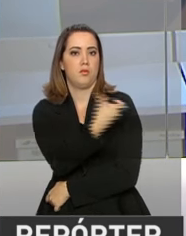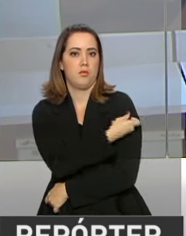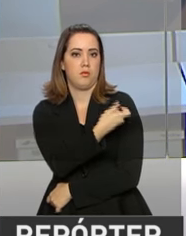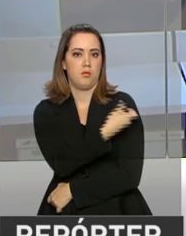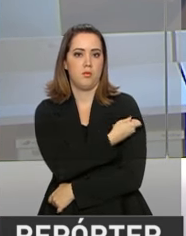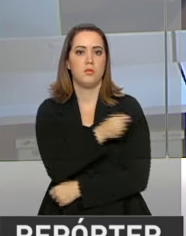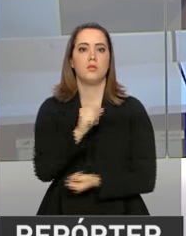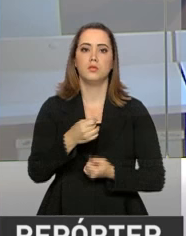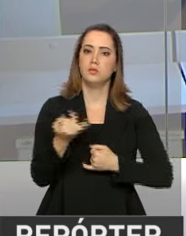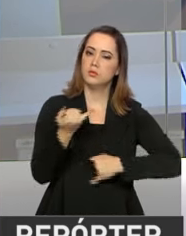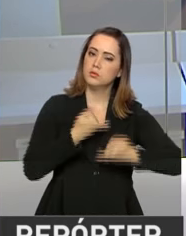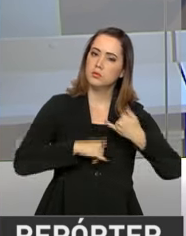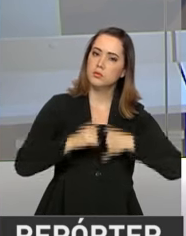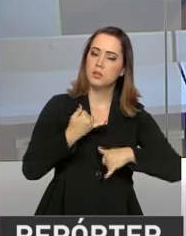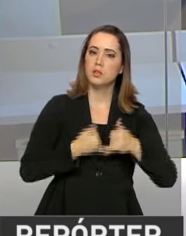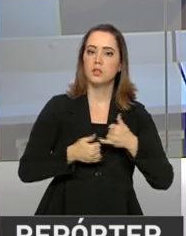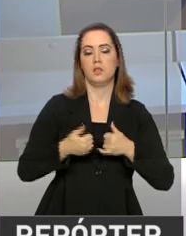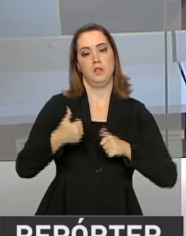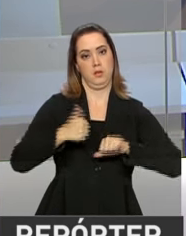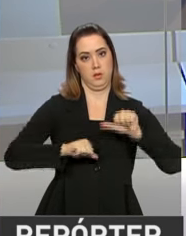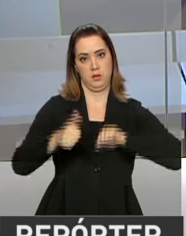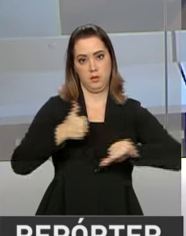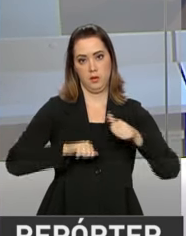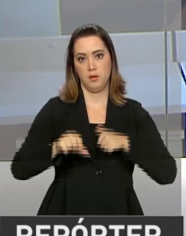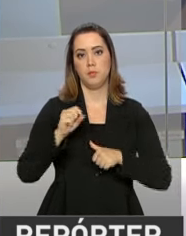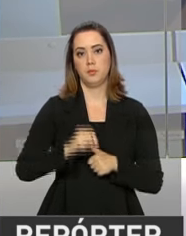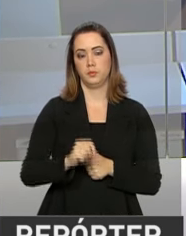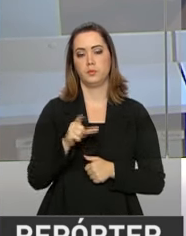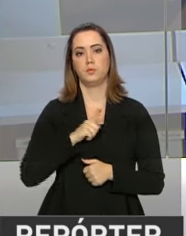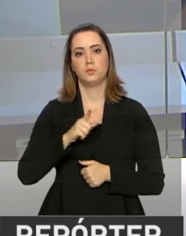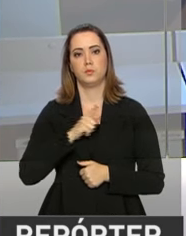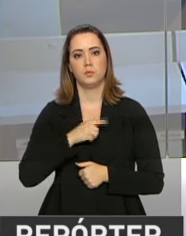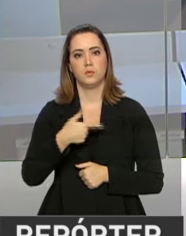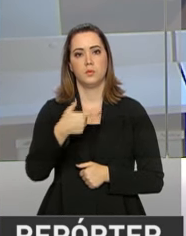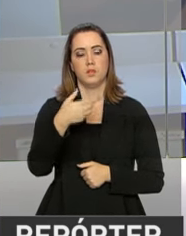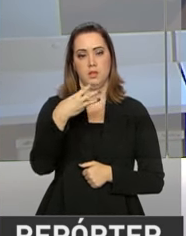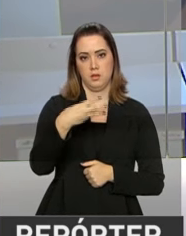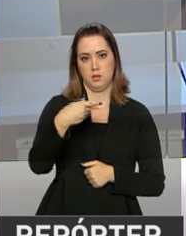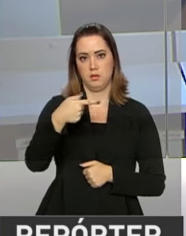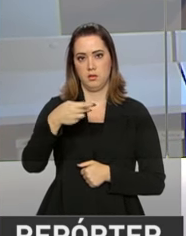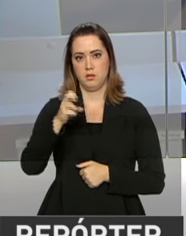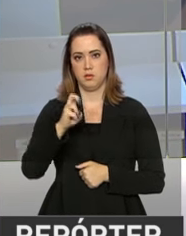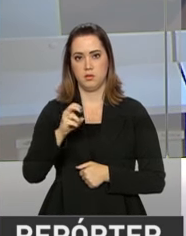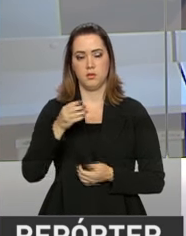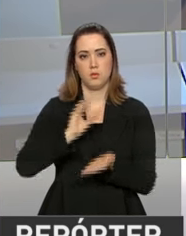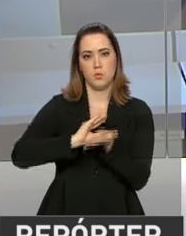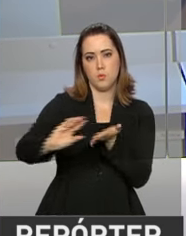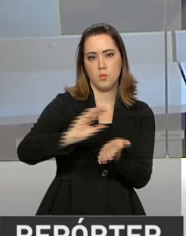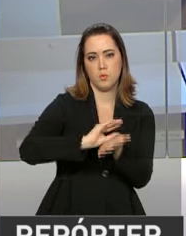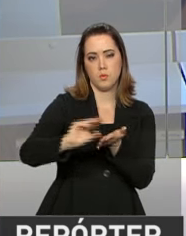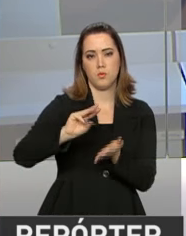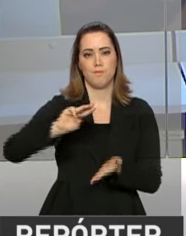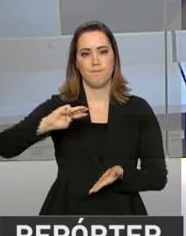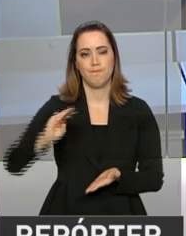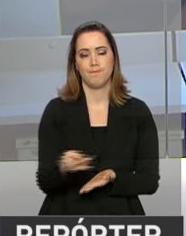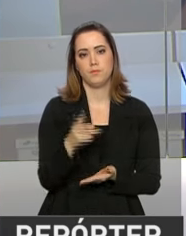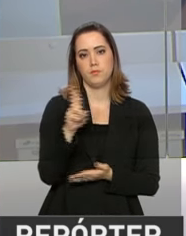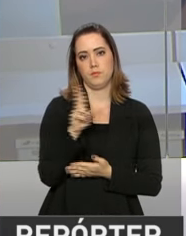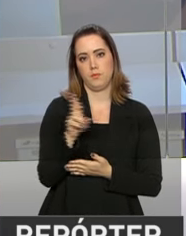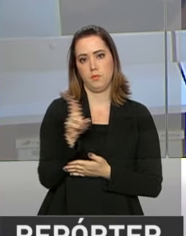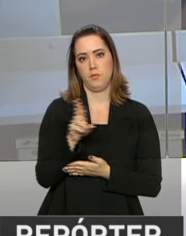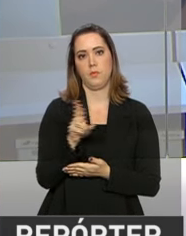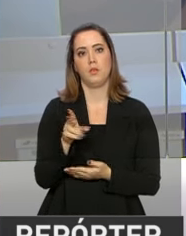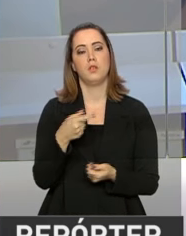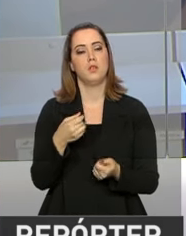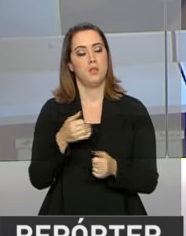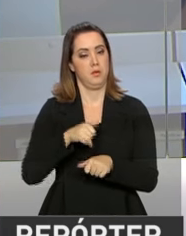Butantan. O Ministério da Saúde investiu mais de 375 milhões de reais para a aquisição de vacinas contra a hepatite